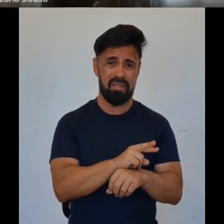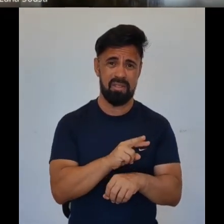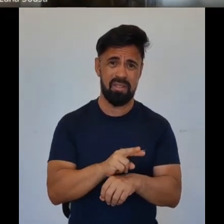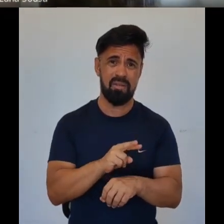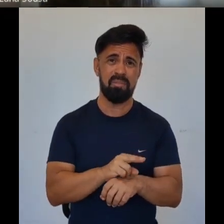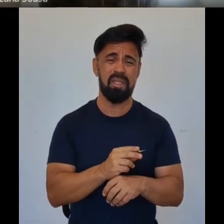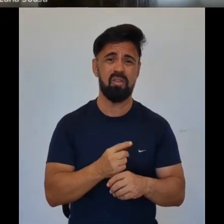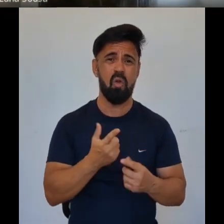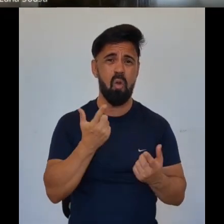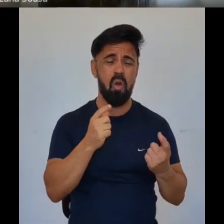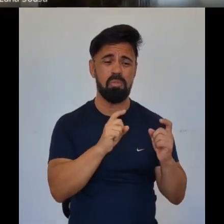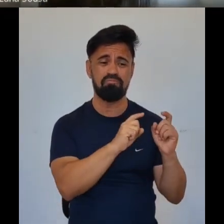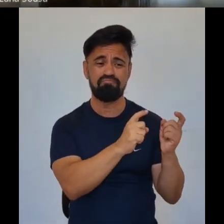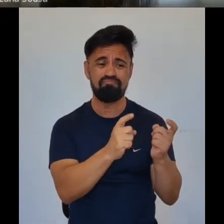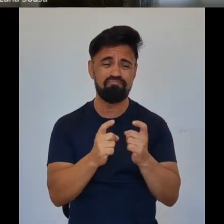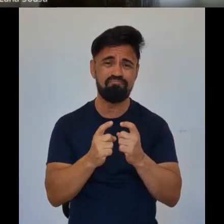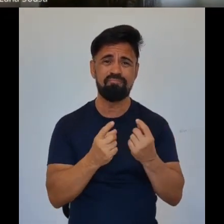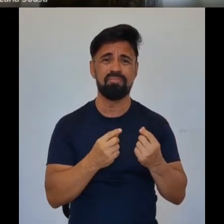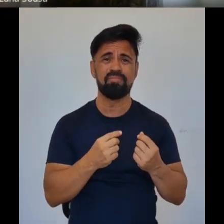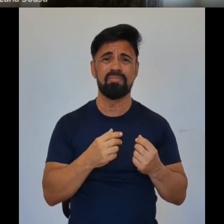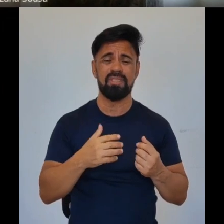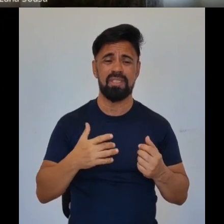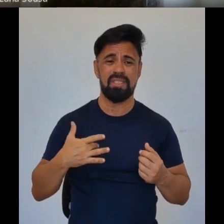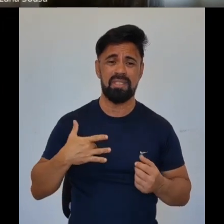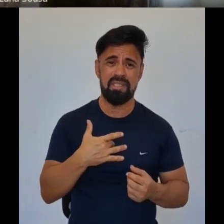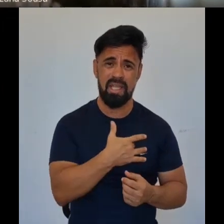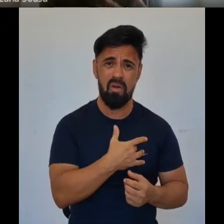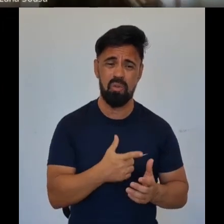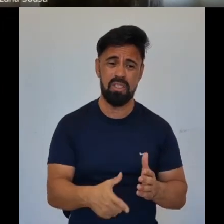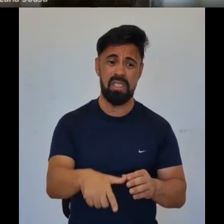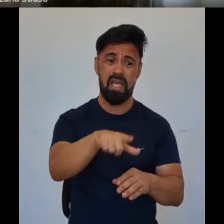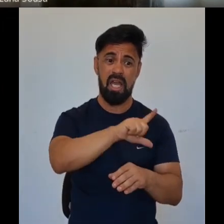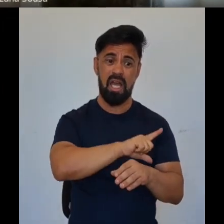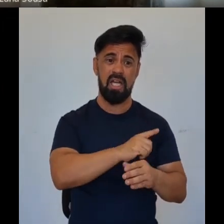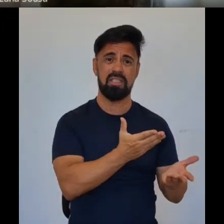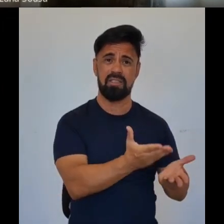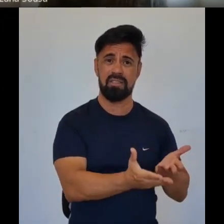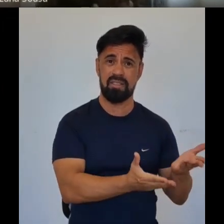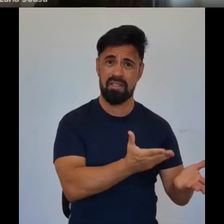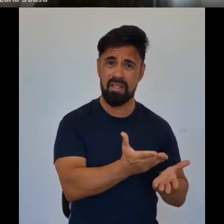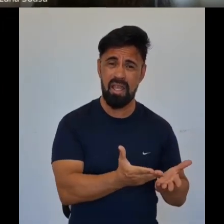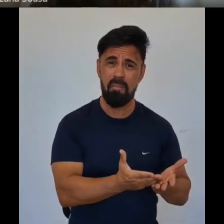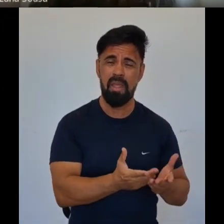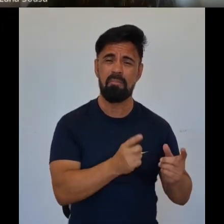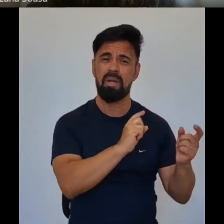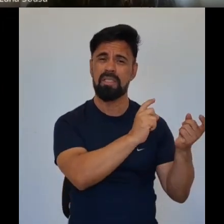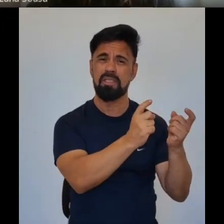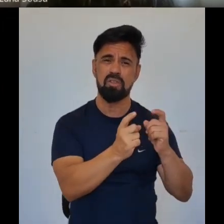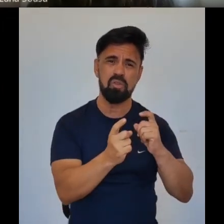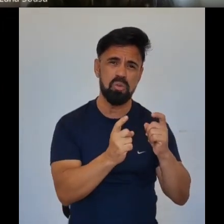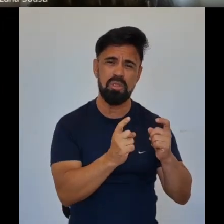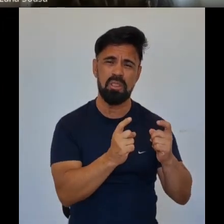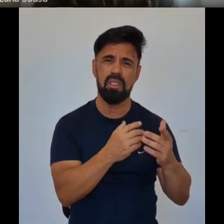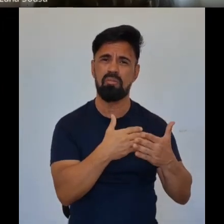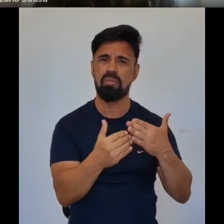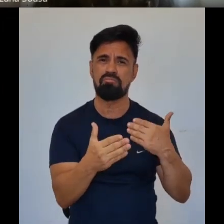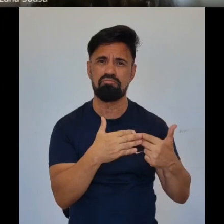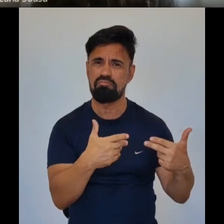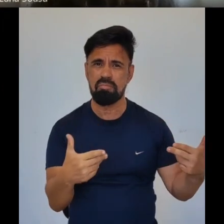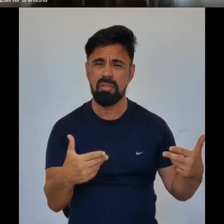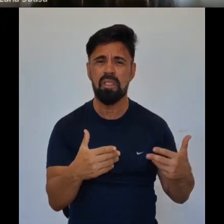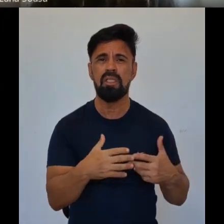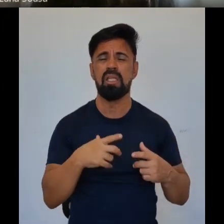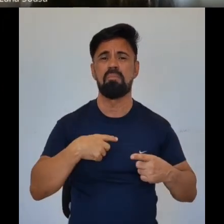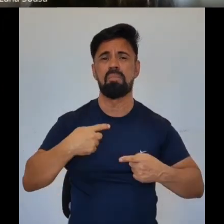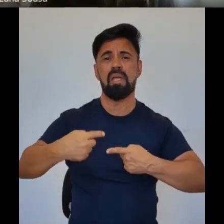o serviço de saúde que atendia anteriormente, se preciso for, para discutir algum caso. E a gente tem a Política Nacional de Saúde